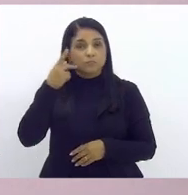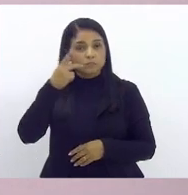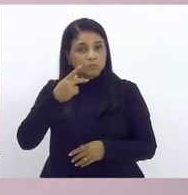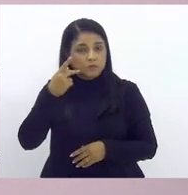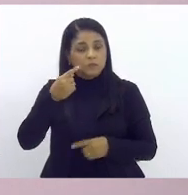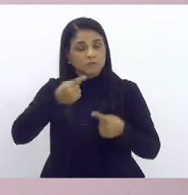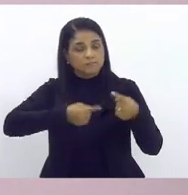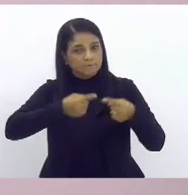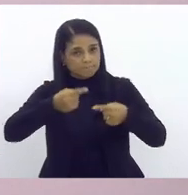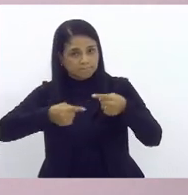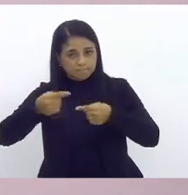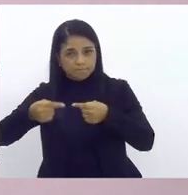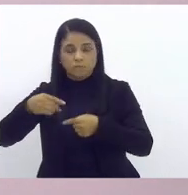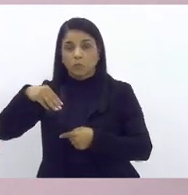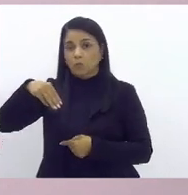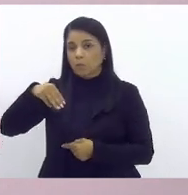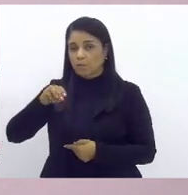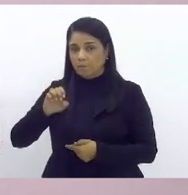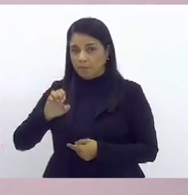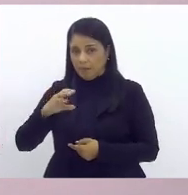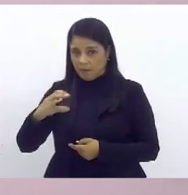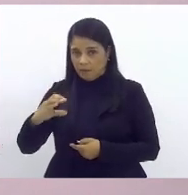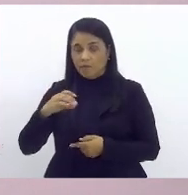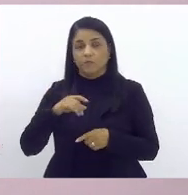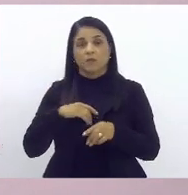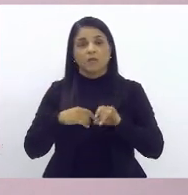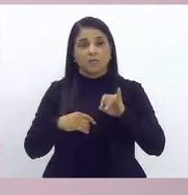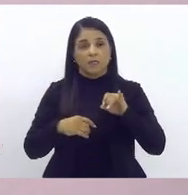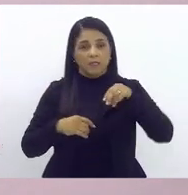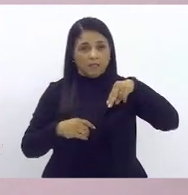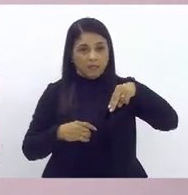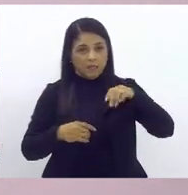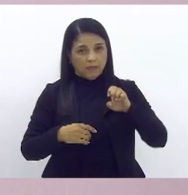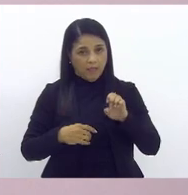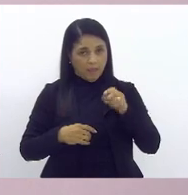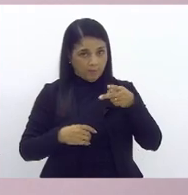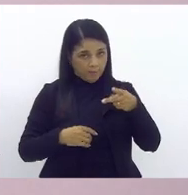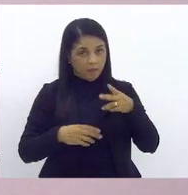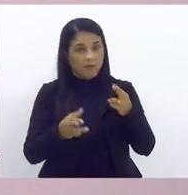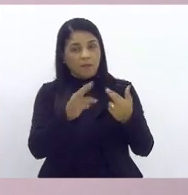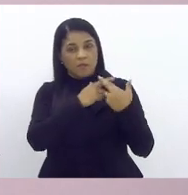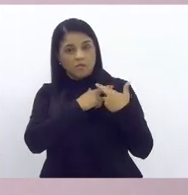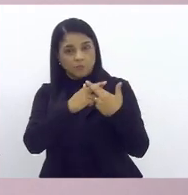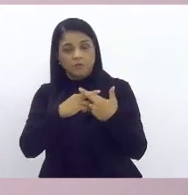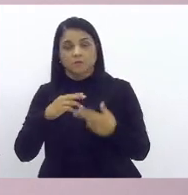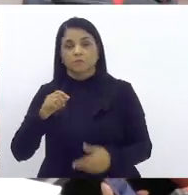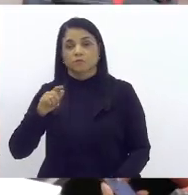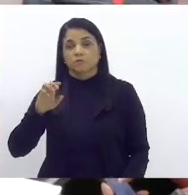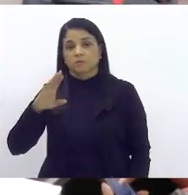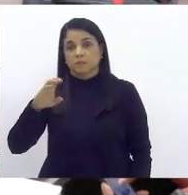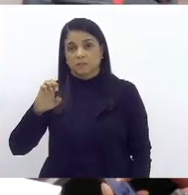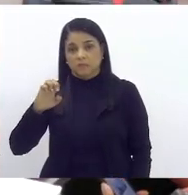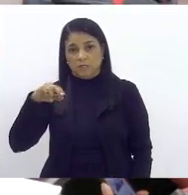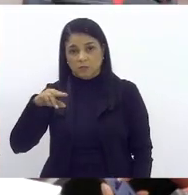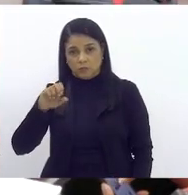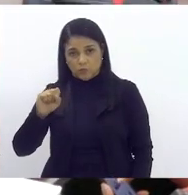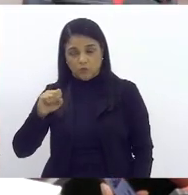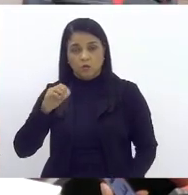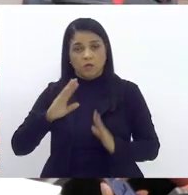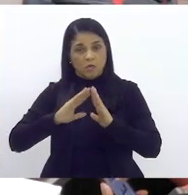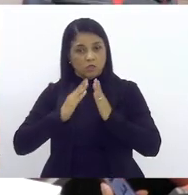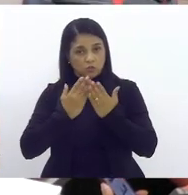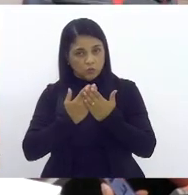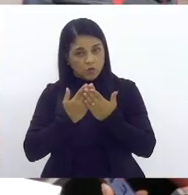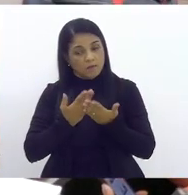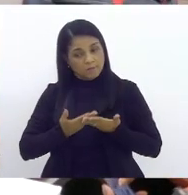vem debatendo com o MEC, com o INEP, que também é responsável pelo censo escolar. Já levamos essa demanda para lá, porque